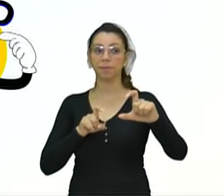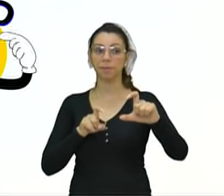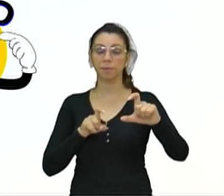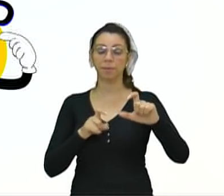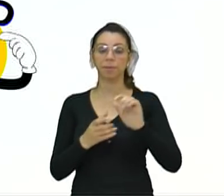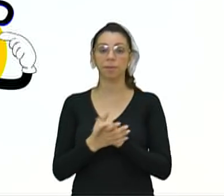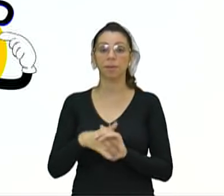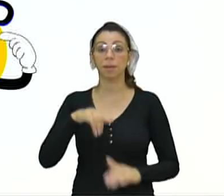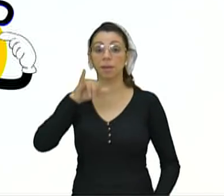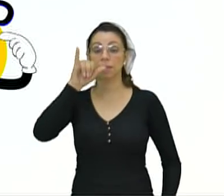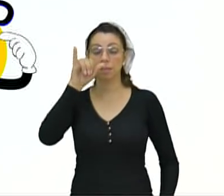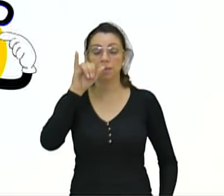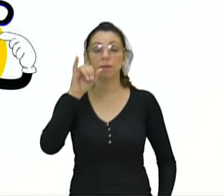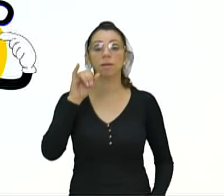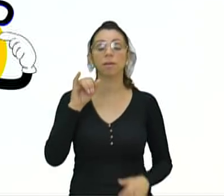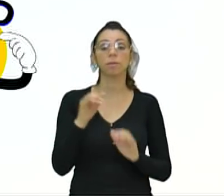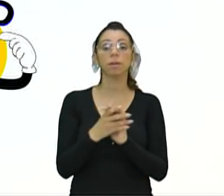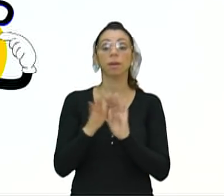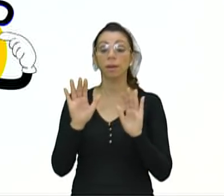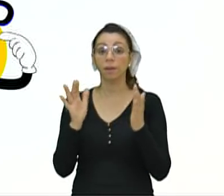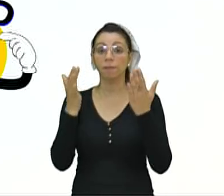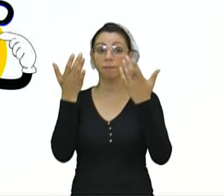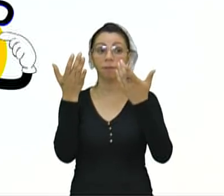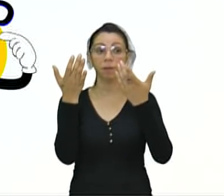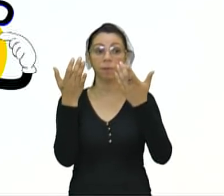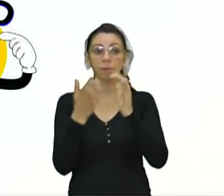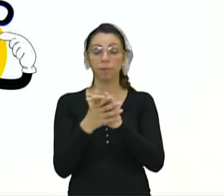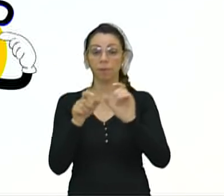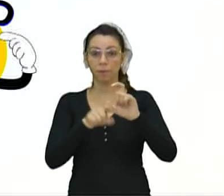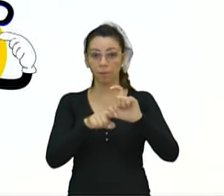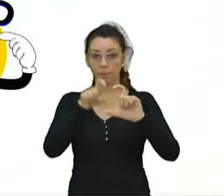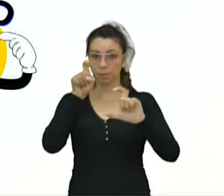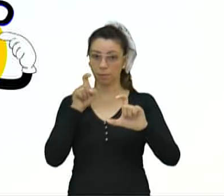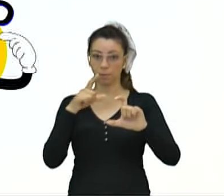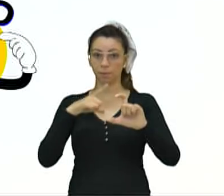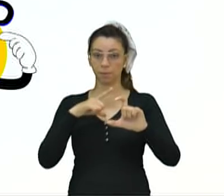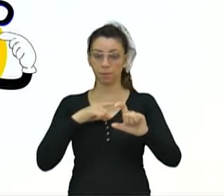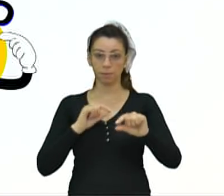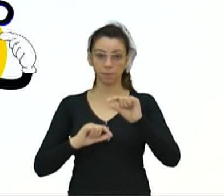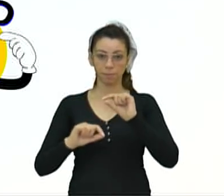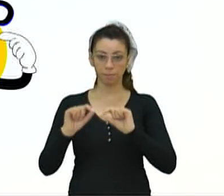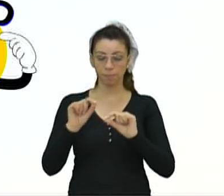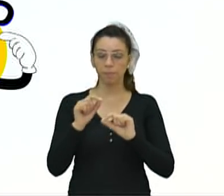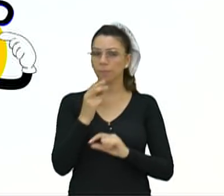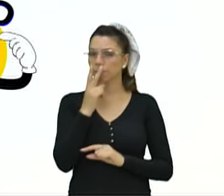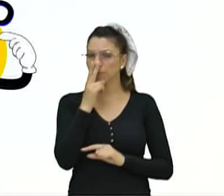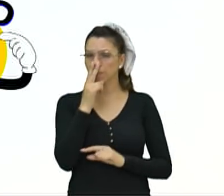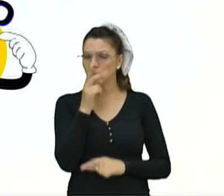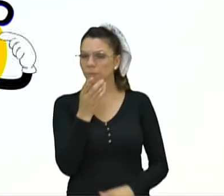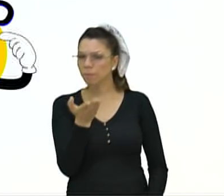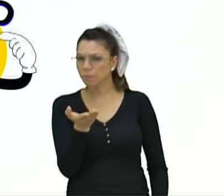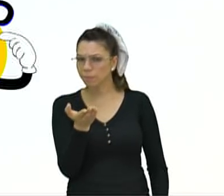Se forem evento independente, o que nós temos aqui? Olha só, o que vocês acham?